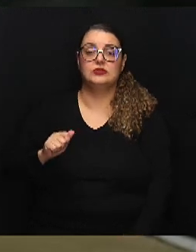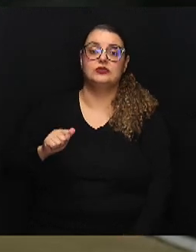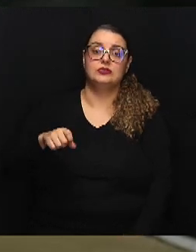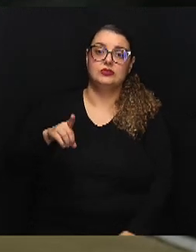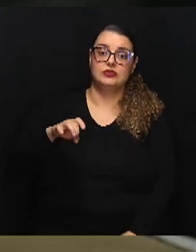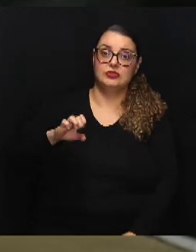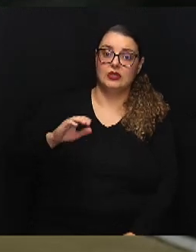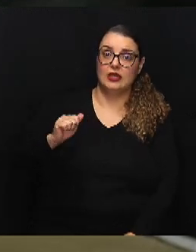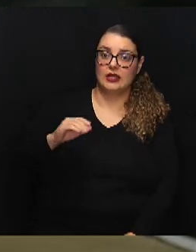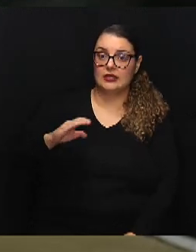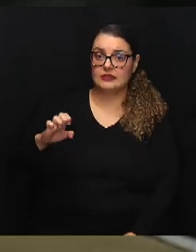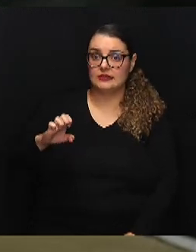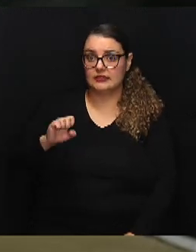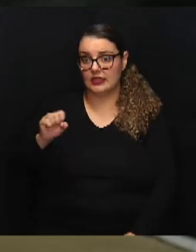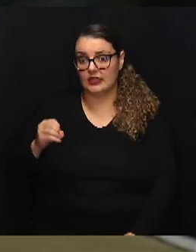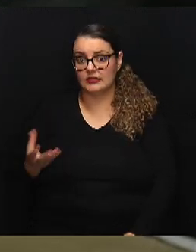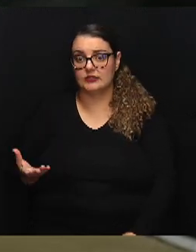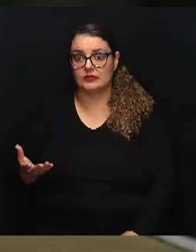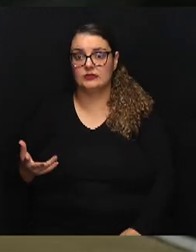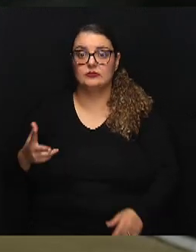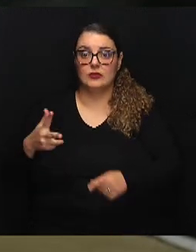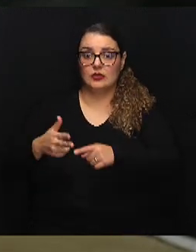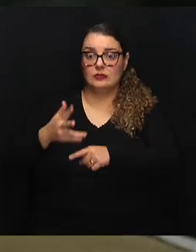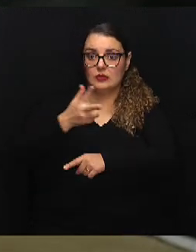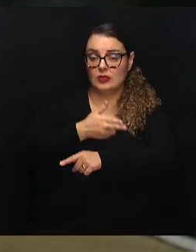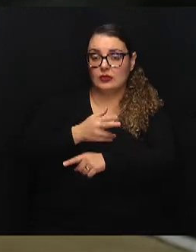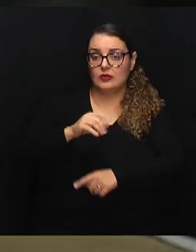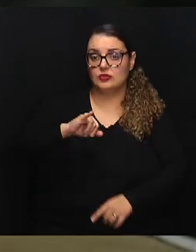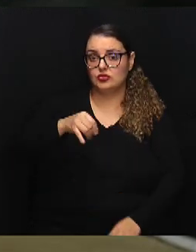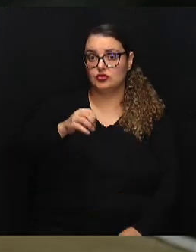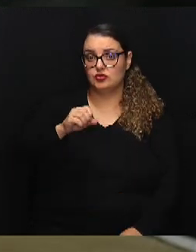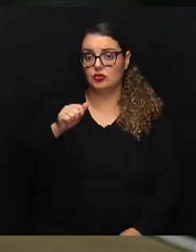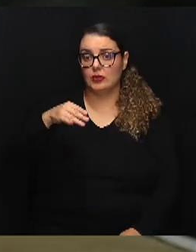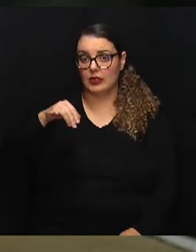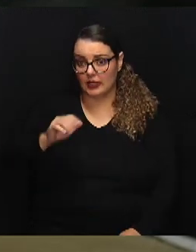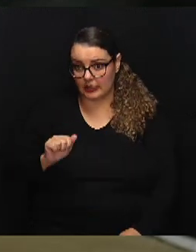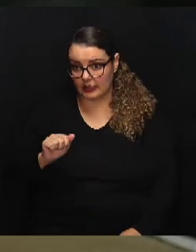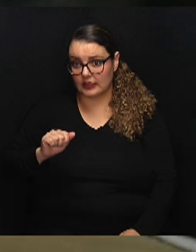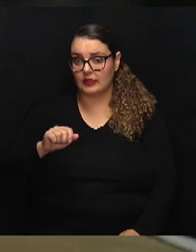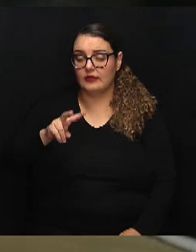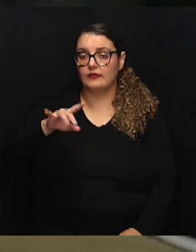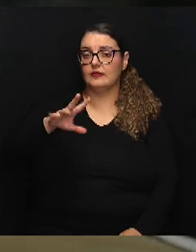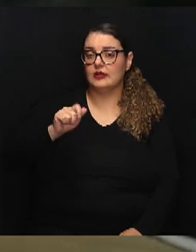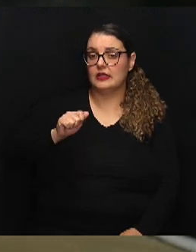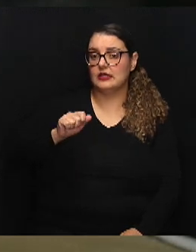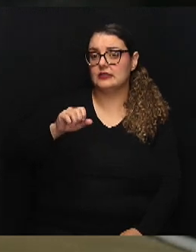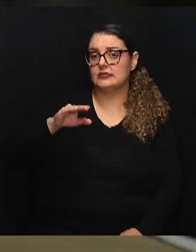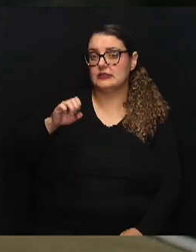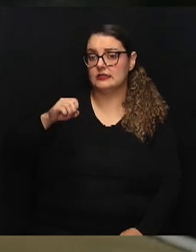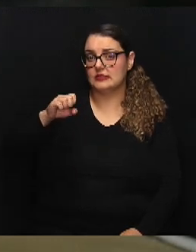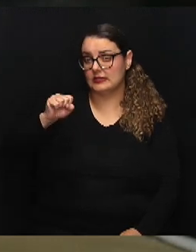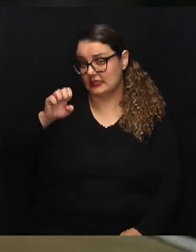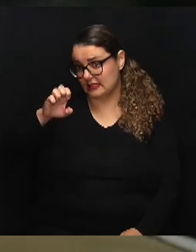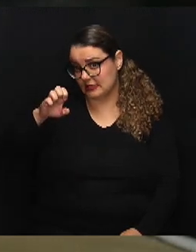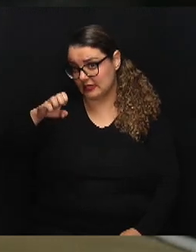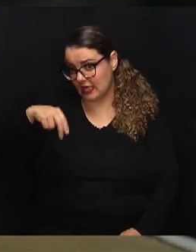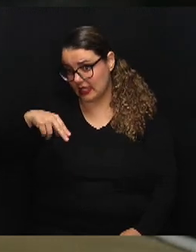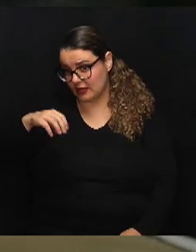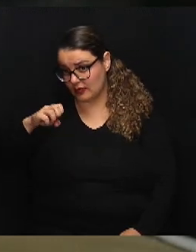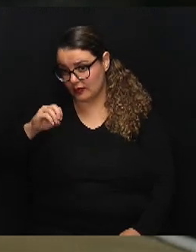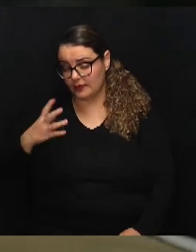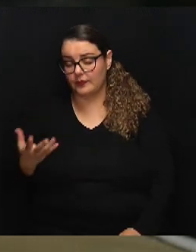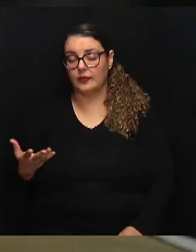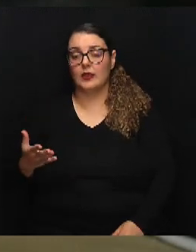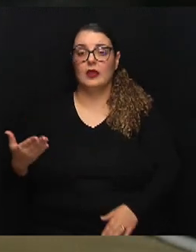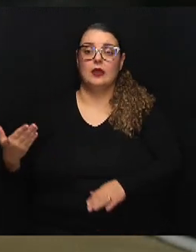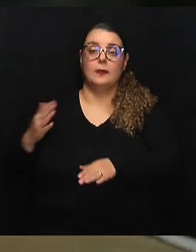INDEC, interdita um trecho da Joaquim Vilacê, no sentido bairro-centro, na altura da Avenida Alix da Cunha. O bloqueio ocorre